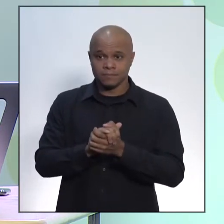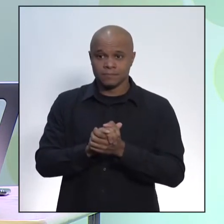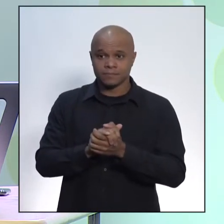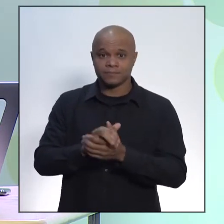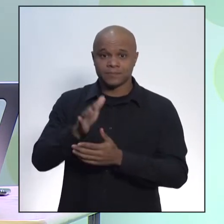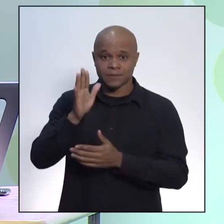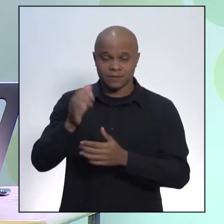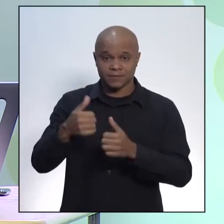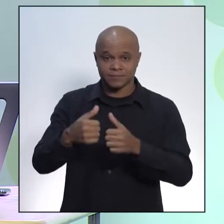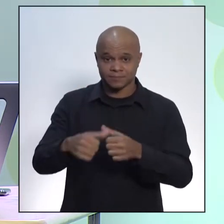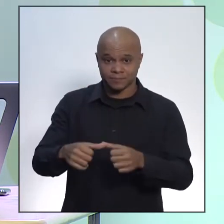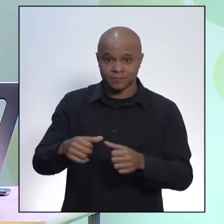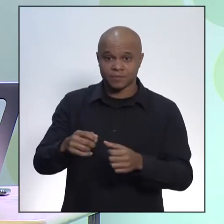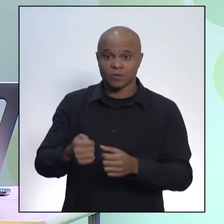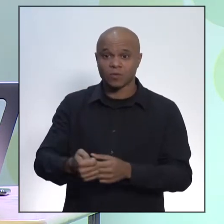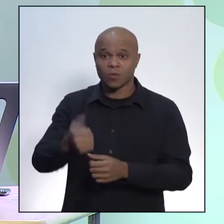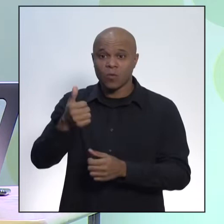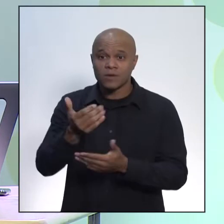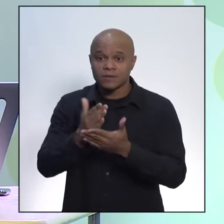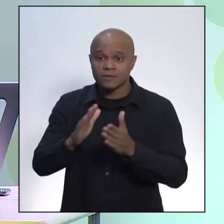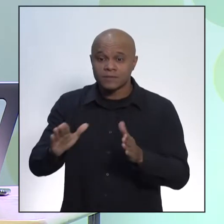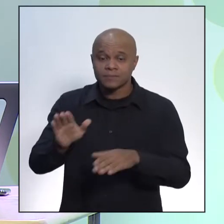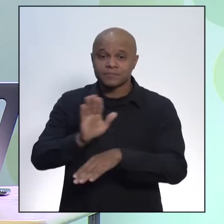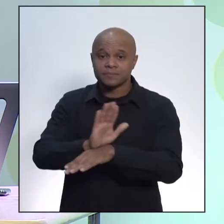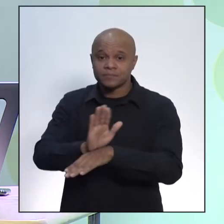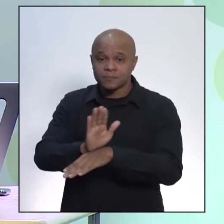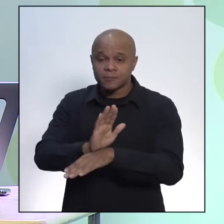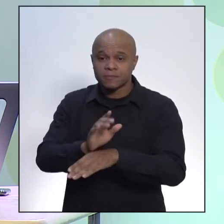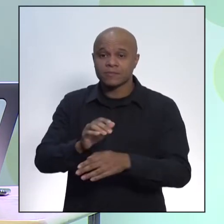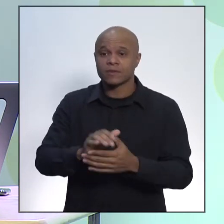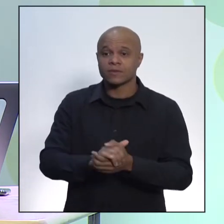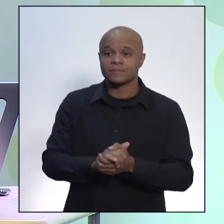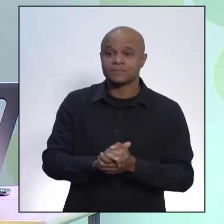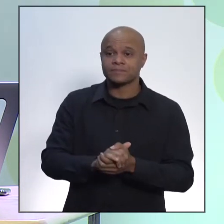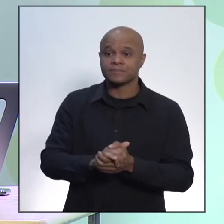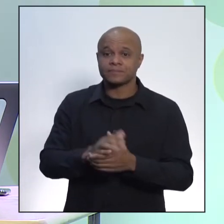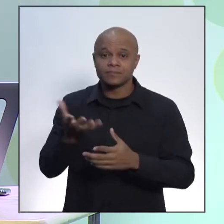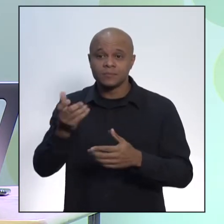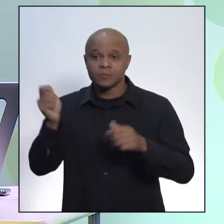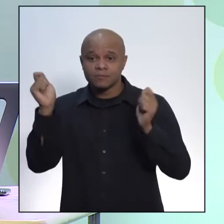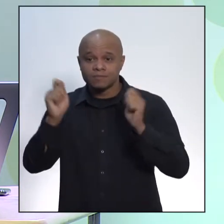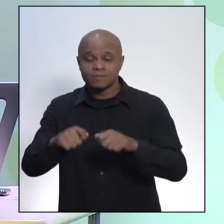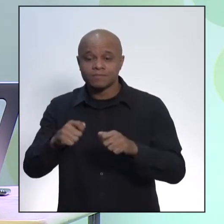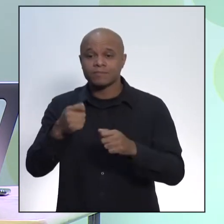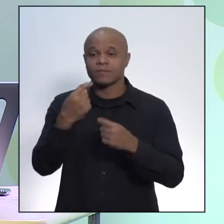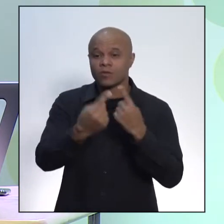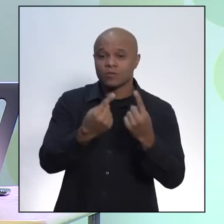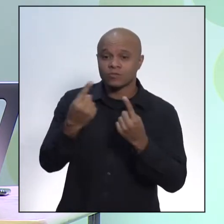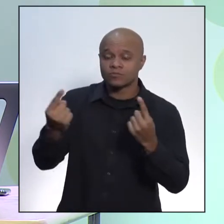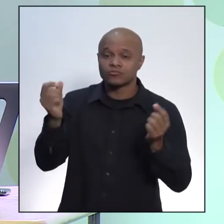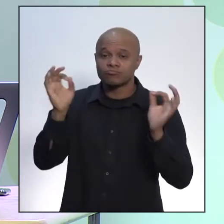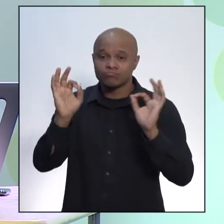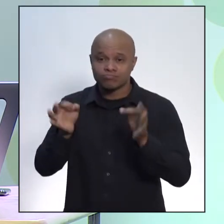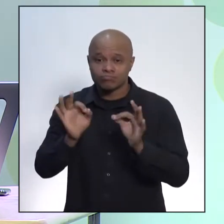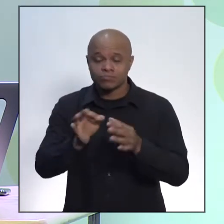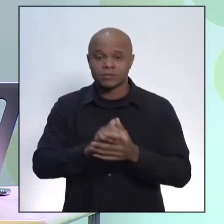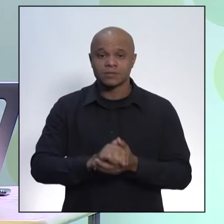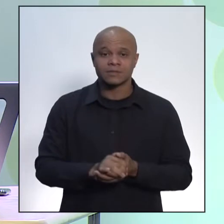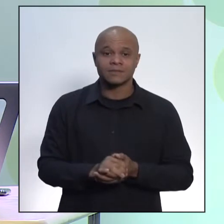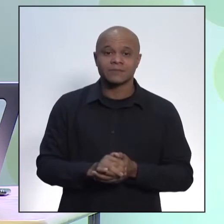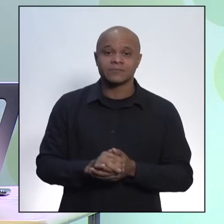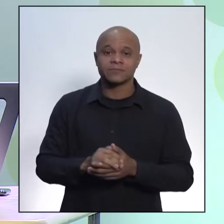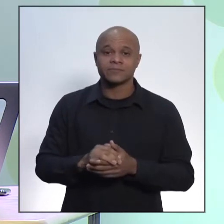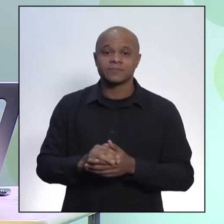estamos nos encaminhando para o final do nosso programa. Vou desafiar a capacidade de assertividade de vocês. Adriana, tem